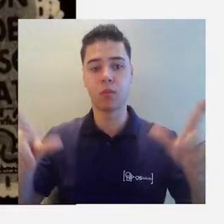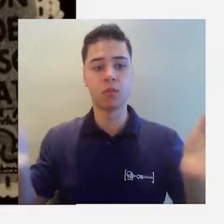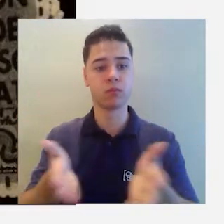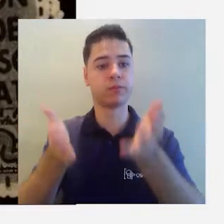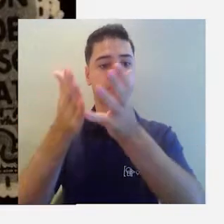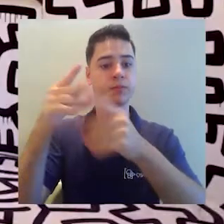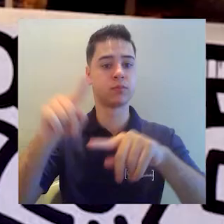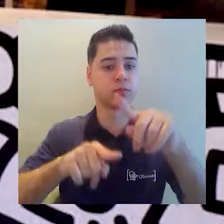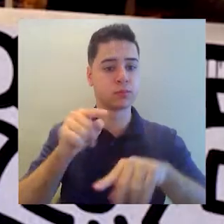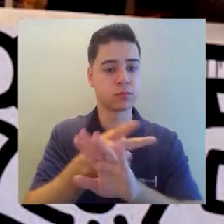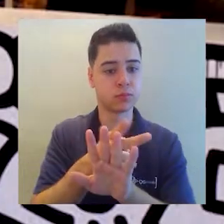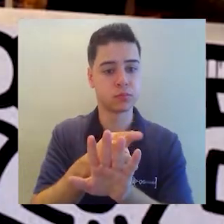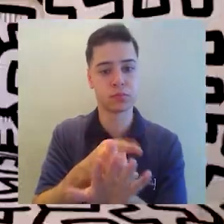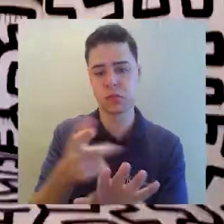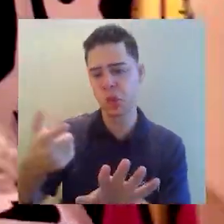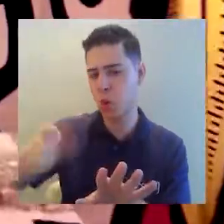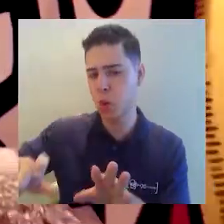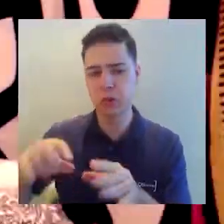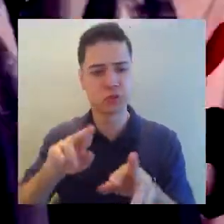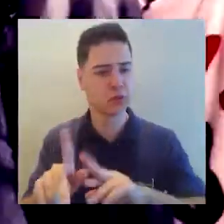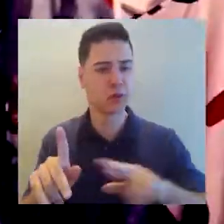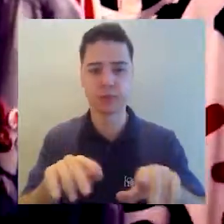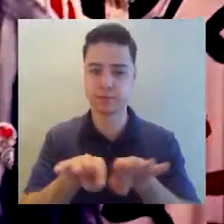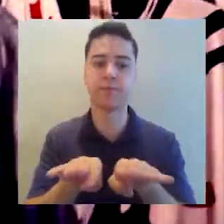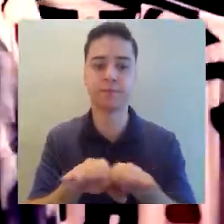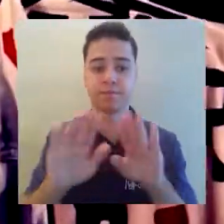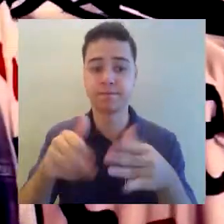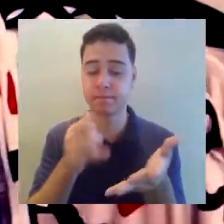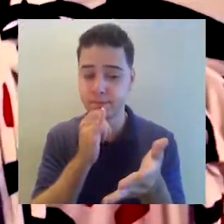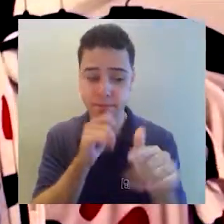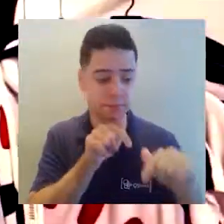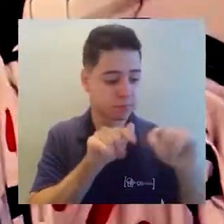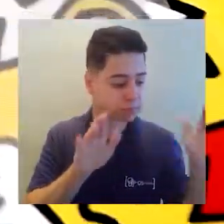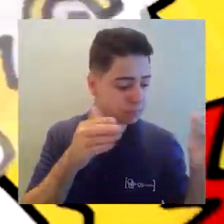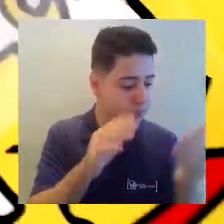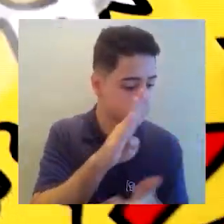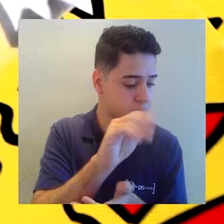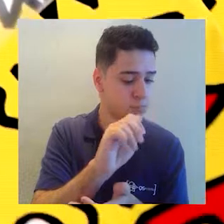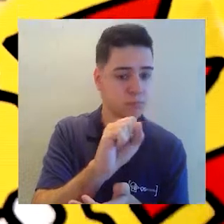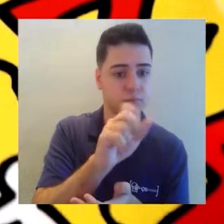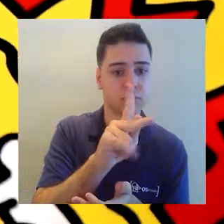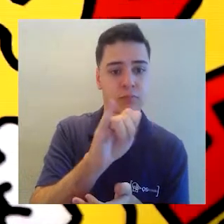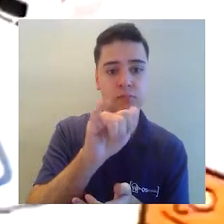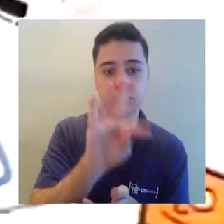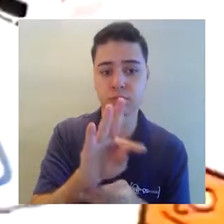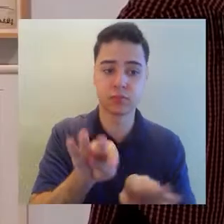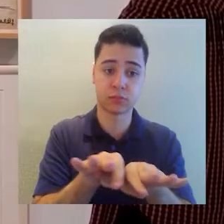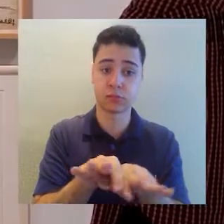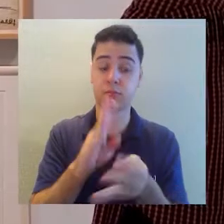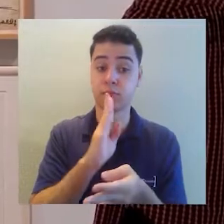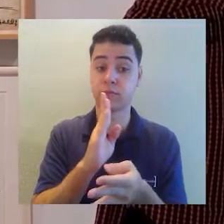criar esculturas, objetos, fazer interferências e muitas outras coisas. Os trabalhos de Keith Haring e Basquiat, por exemplo,